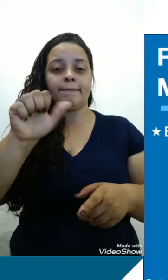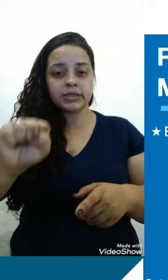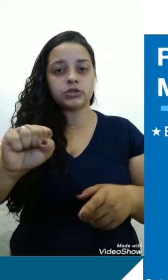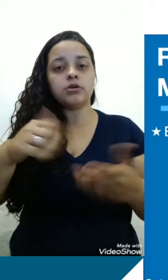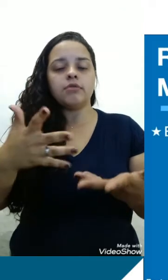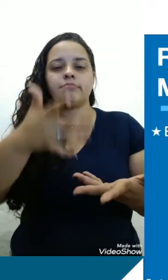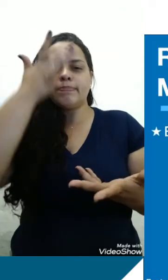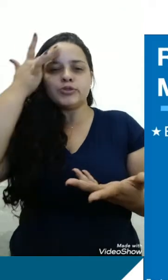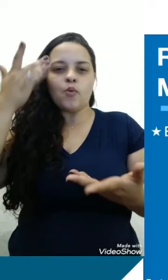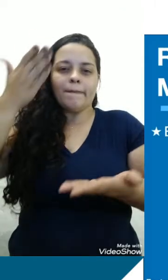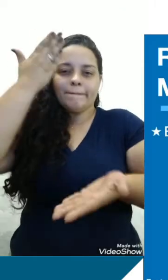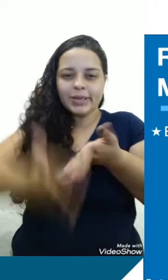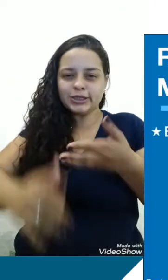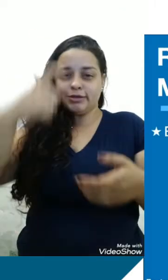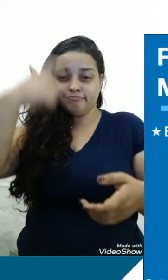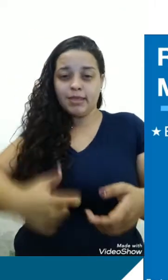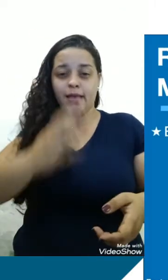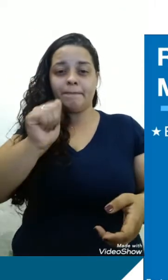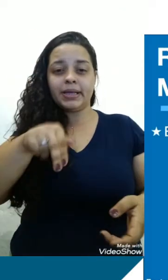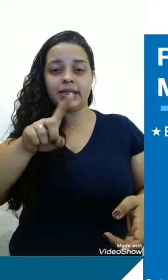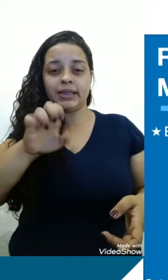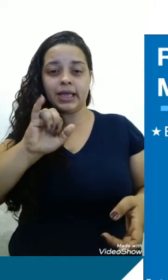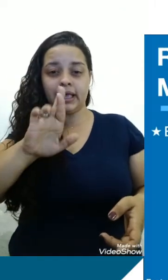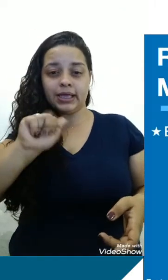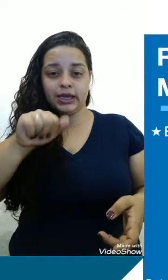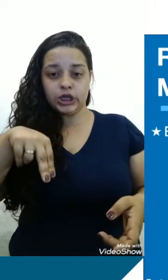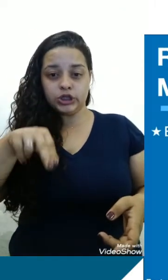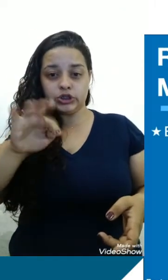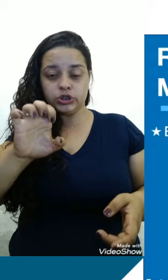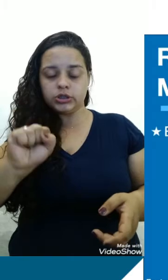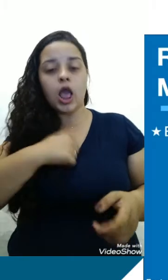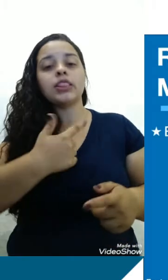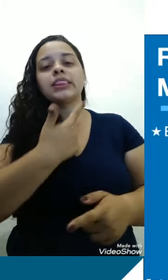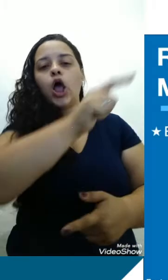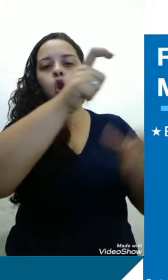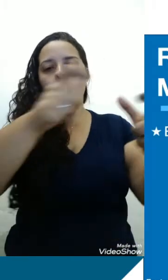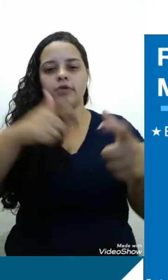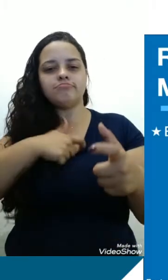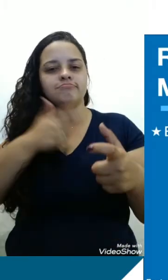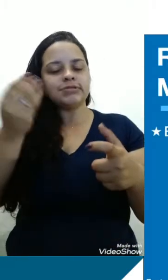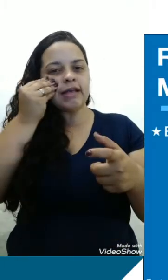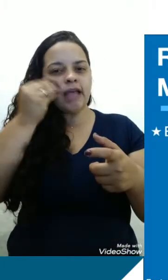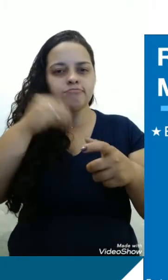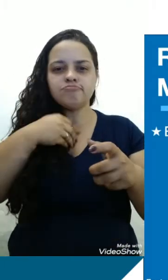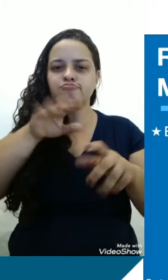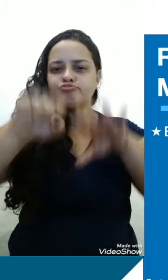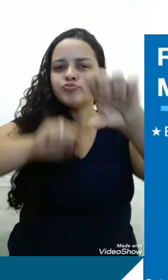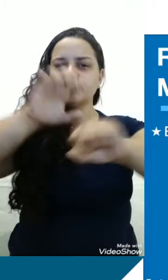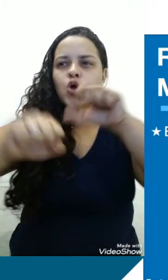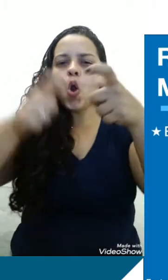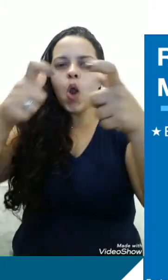vão abandonar Minas Gerais e vão entrar ainda mais no interior do território, sendo responsáveis por descobrir